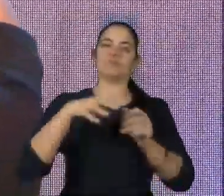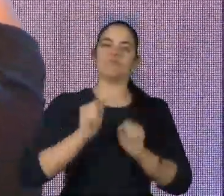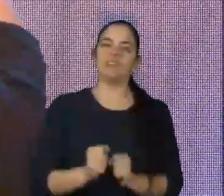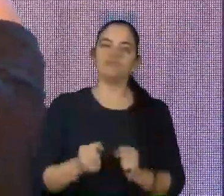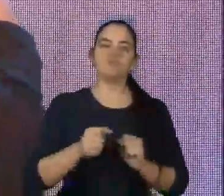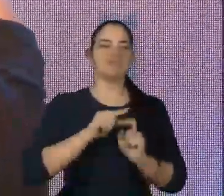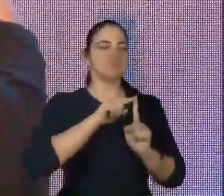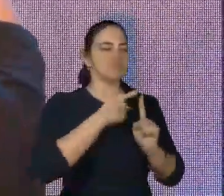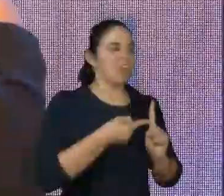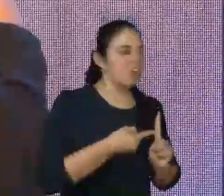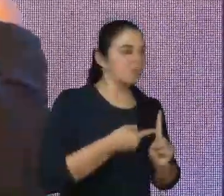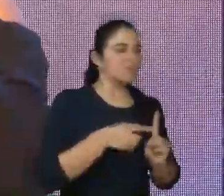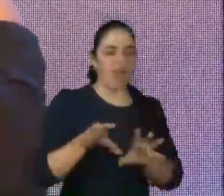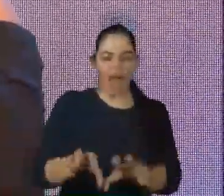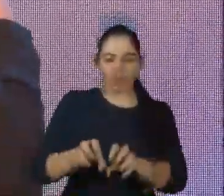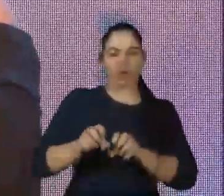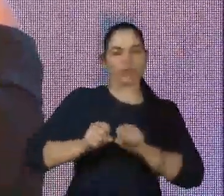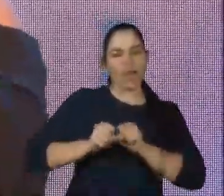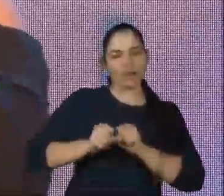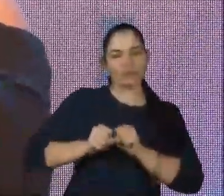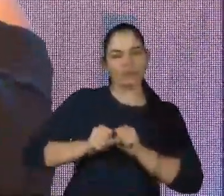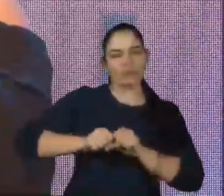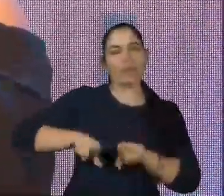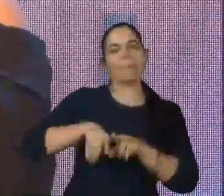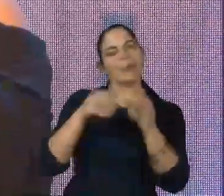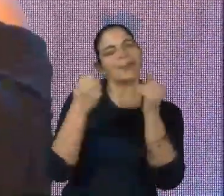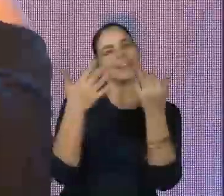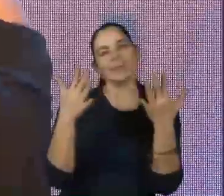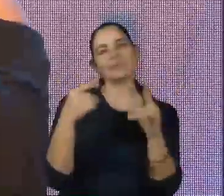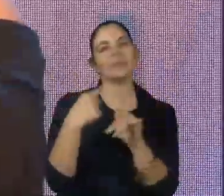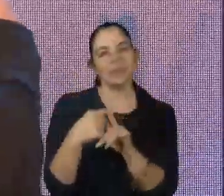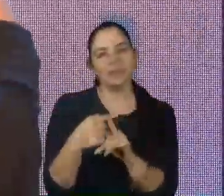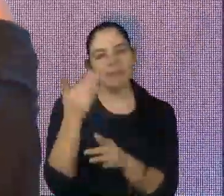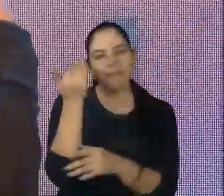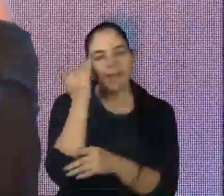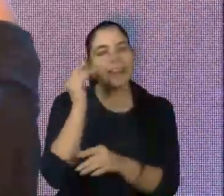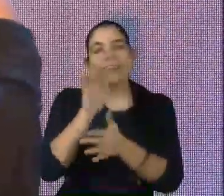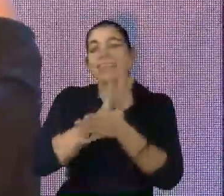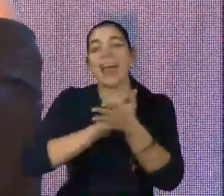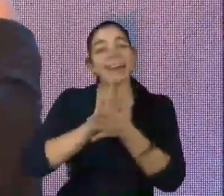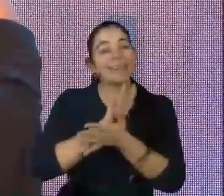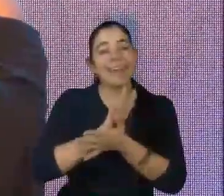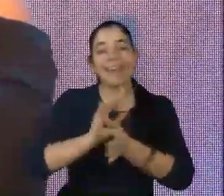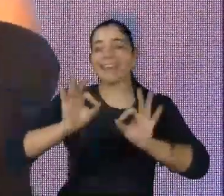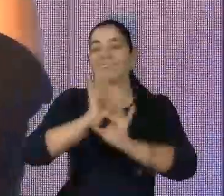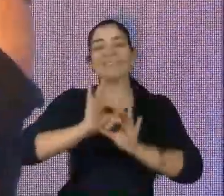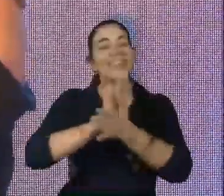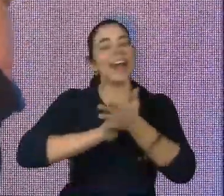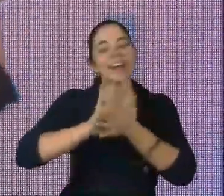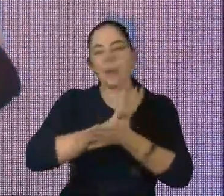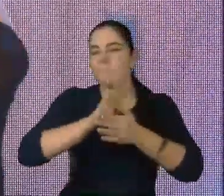gerado, seja adotado. Parabéns. Sabe por quê? Porque nada exige